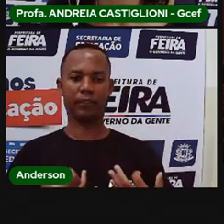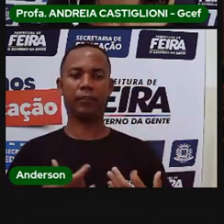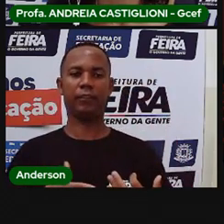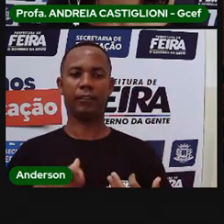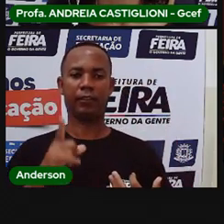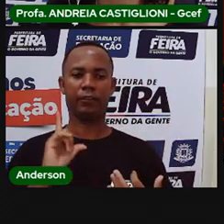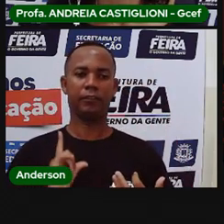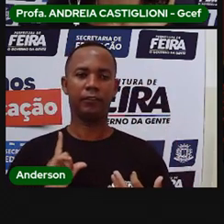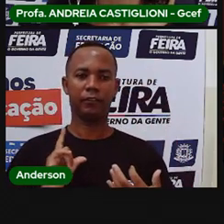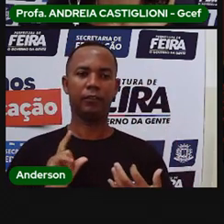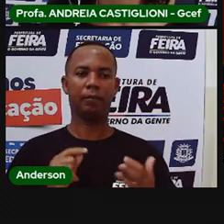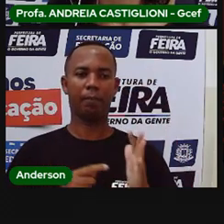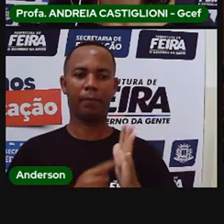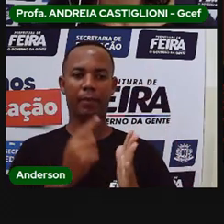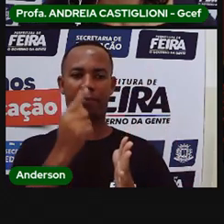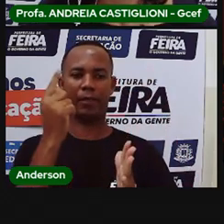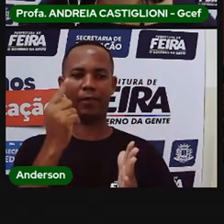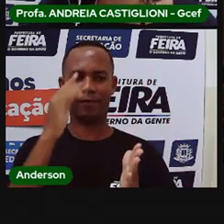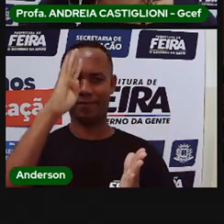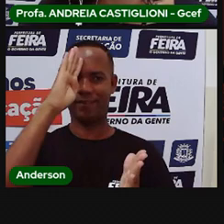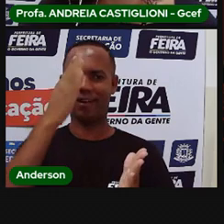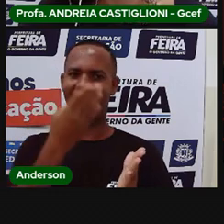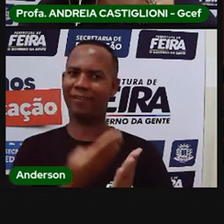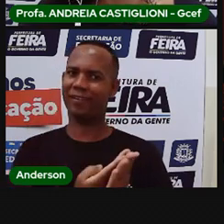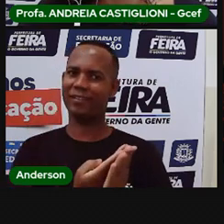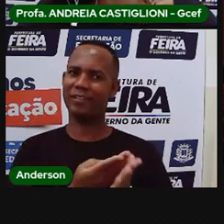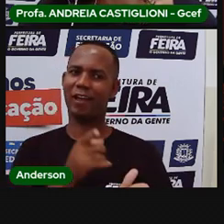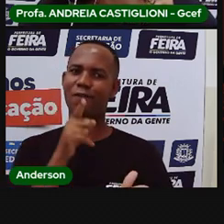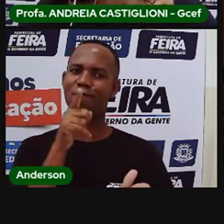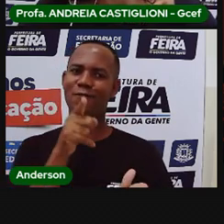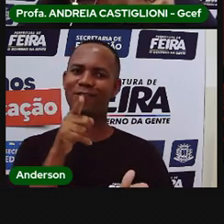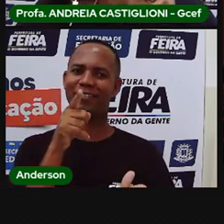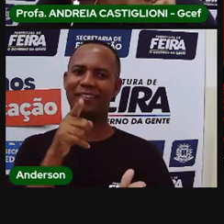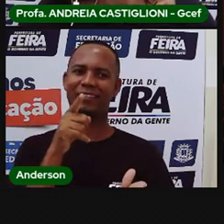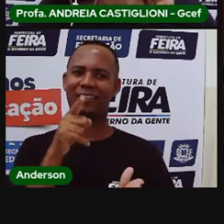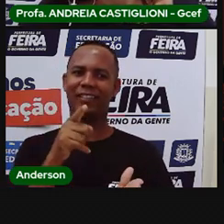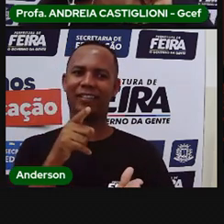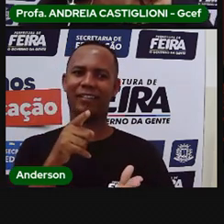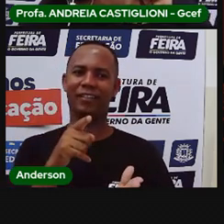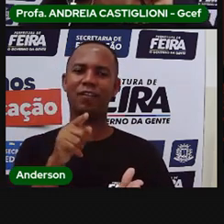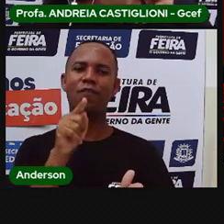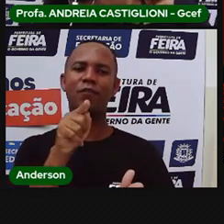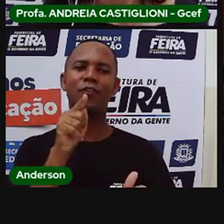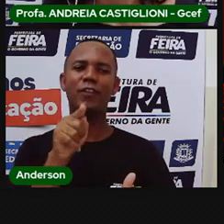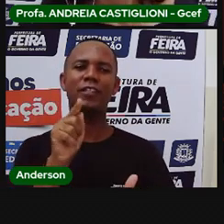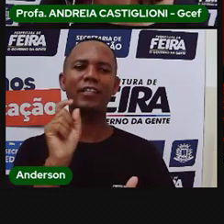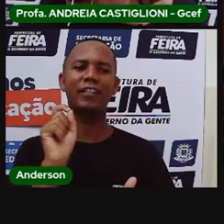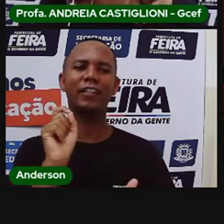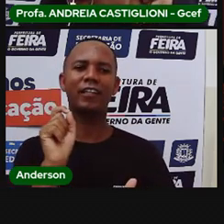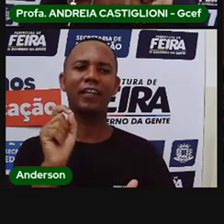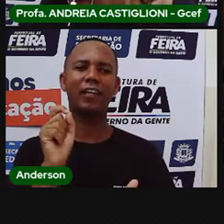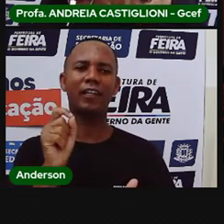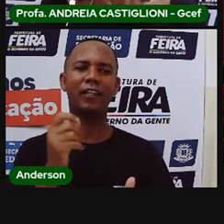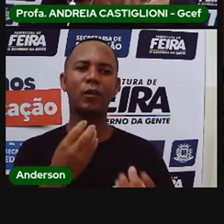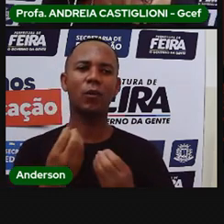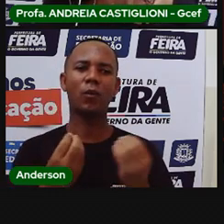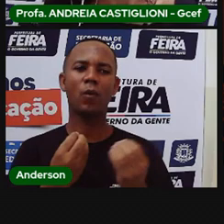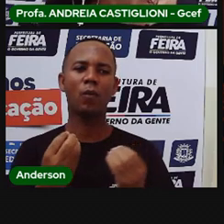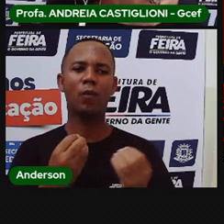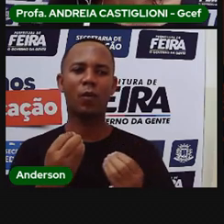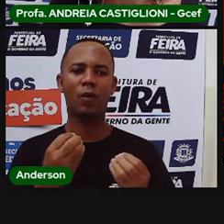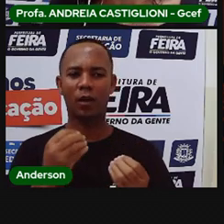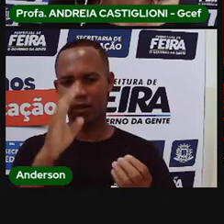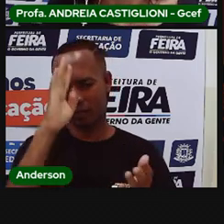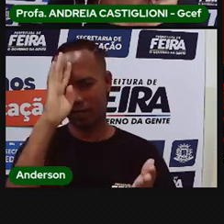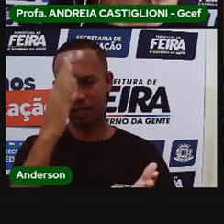é acreditar. Acreditar em você. No que você... quais são, né, aquelas coisas